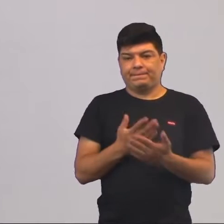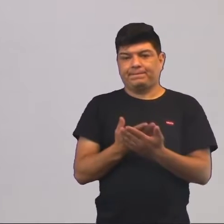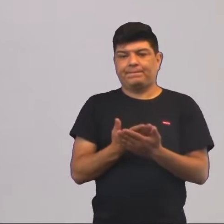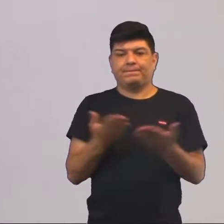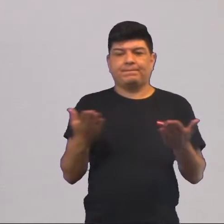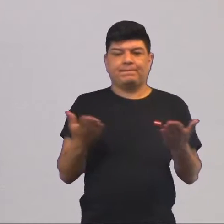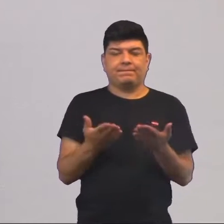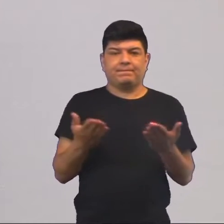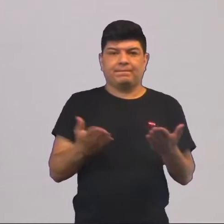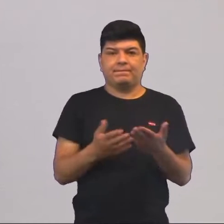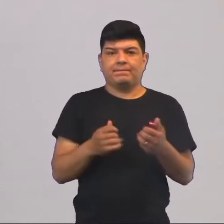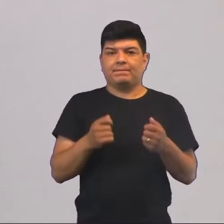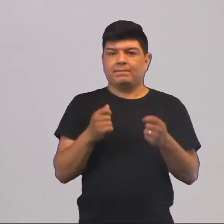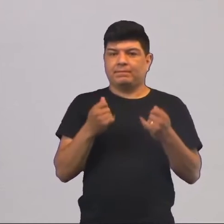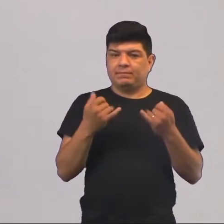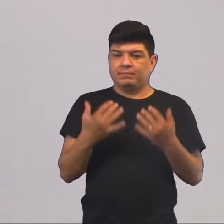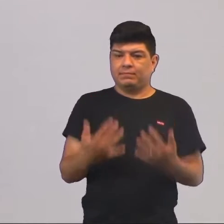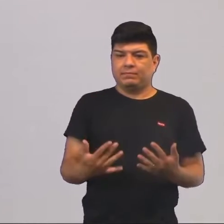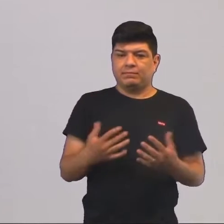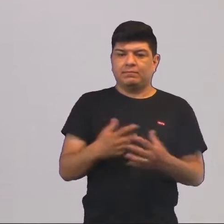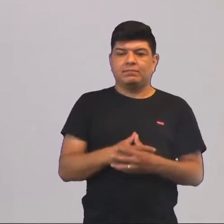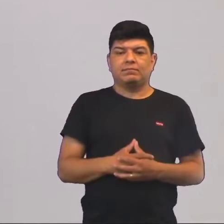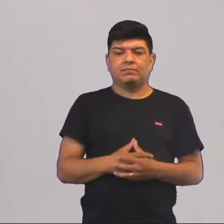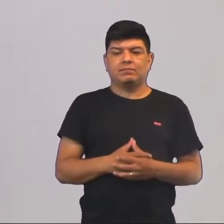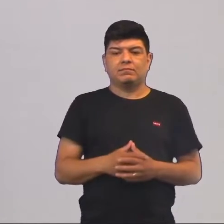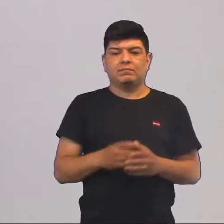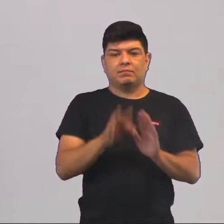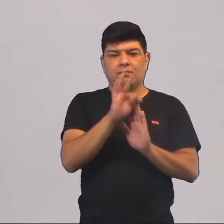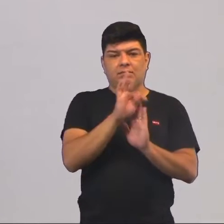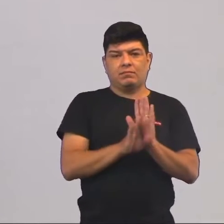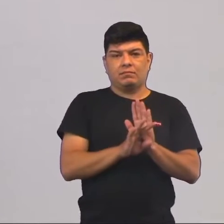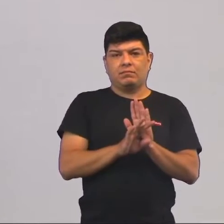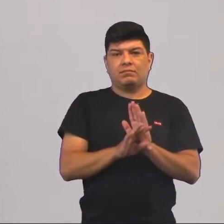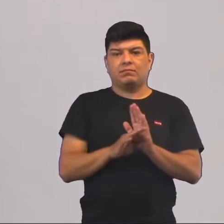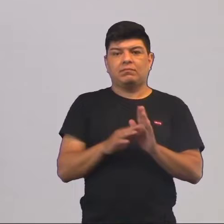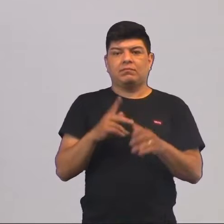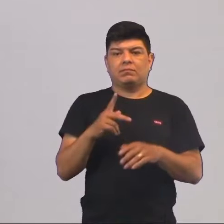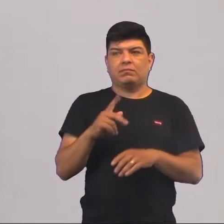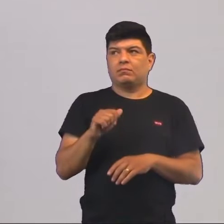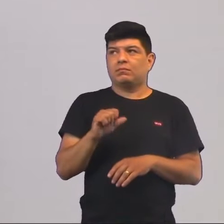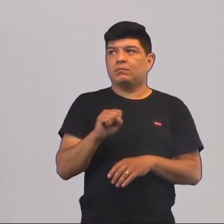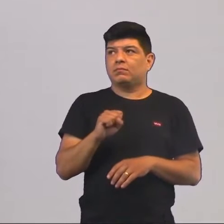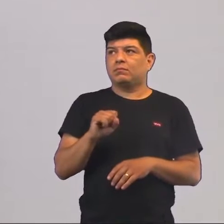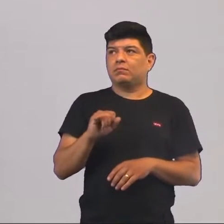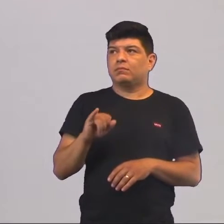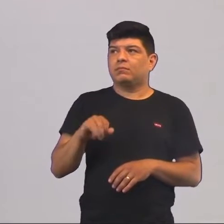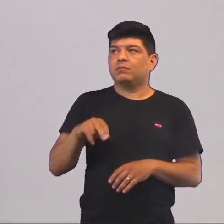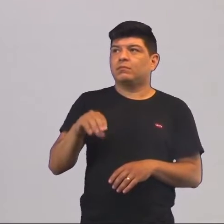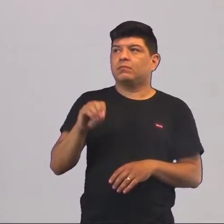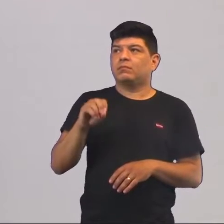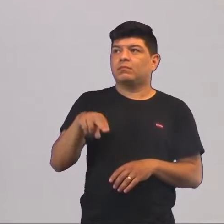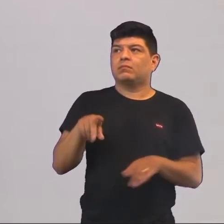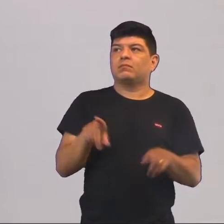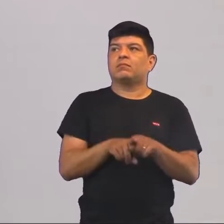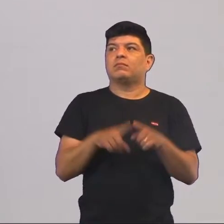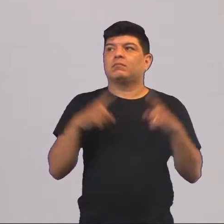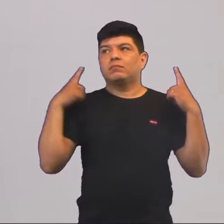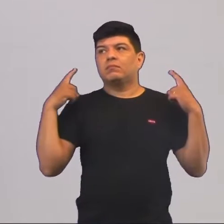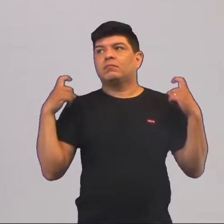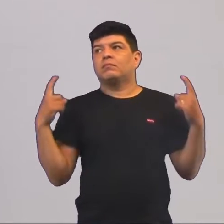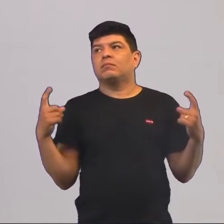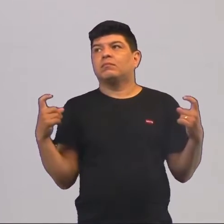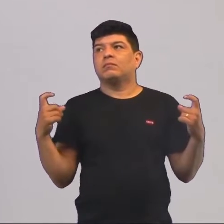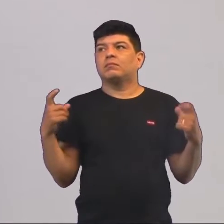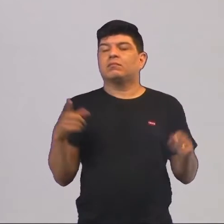nós vamos falar um pouco, debater sobre o texto Passion, um estudo das relações entre som e imagem